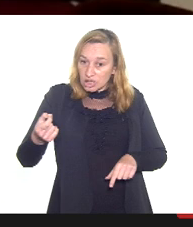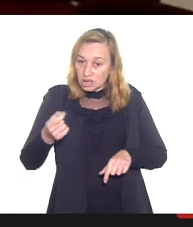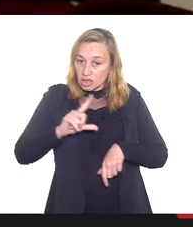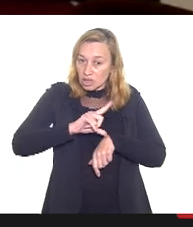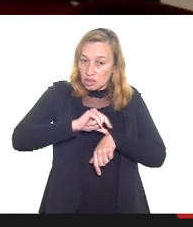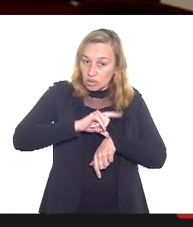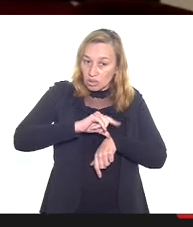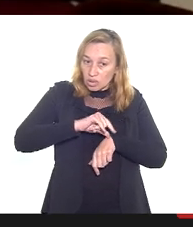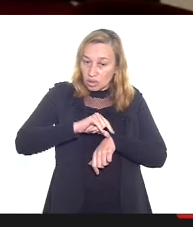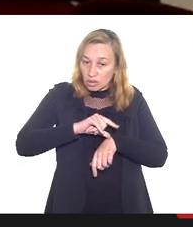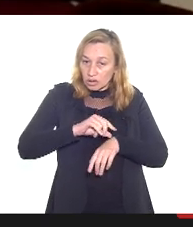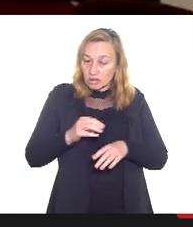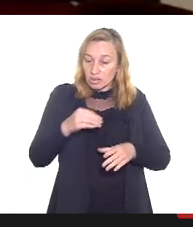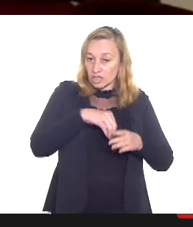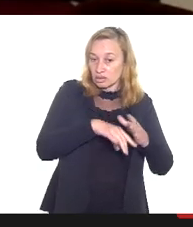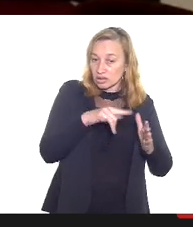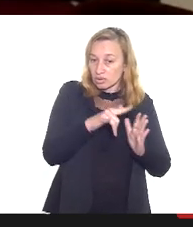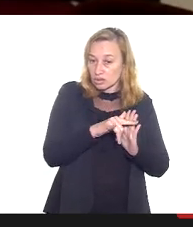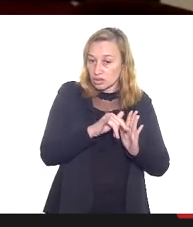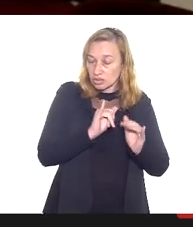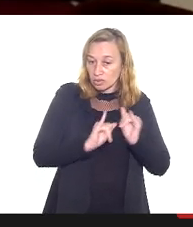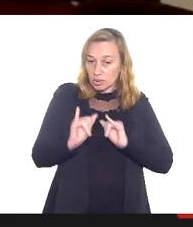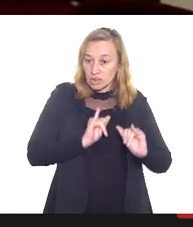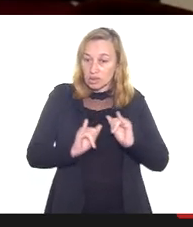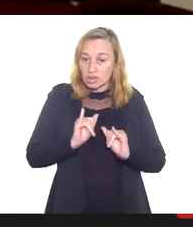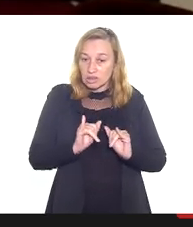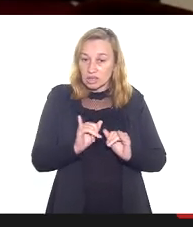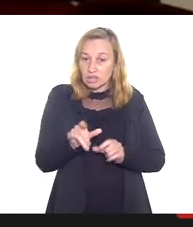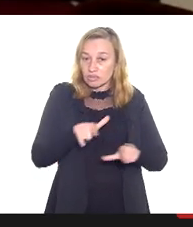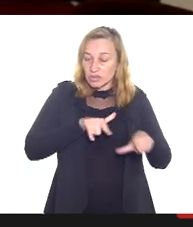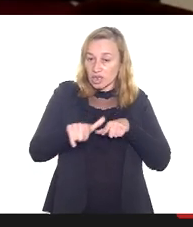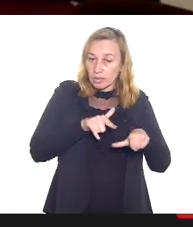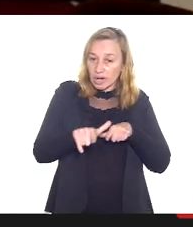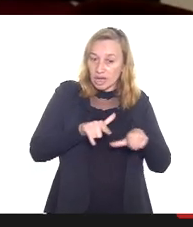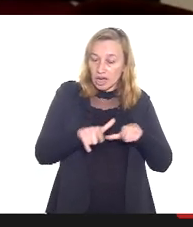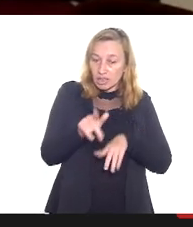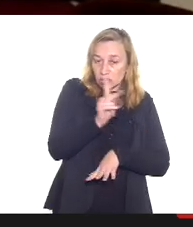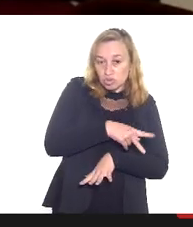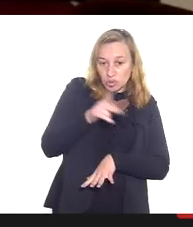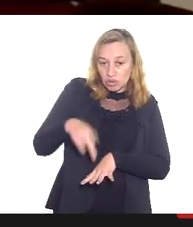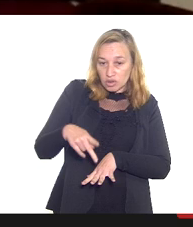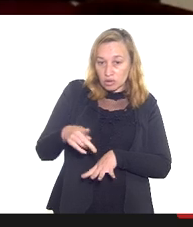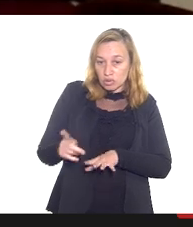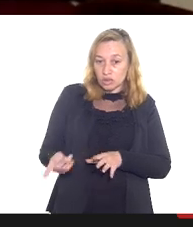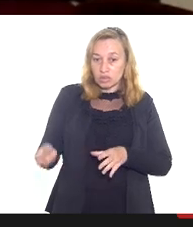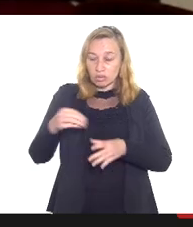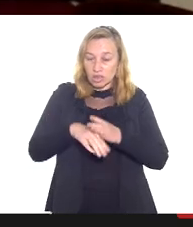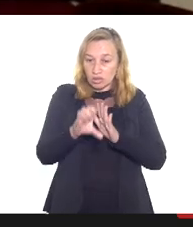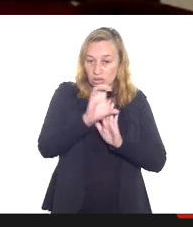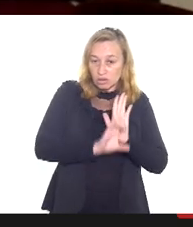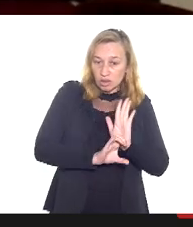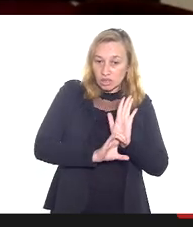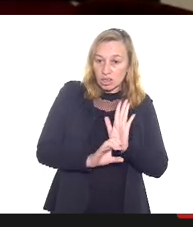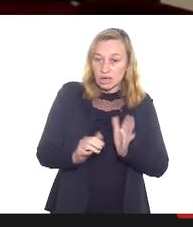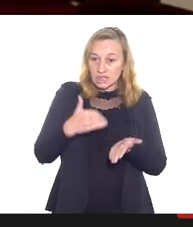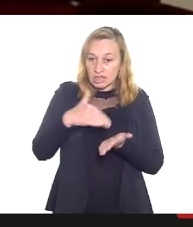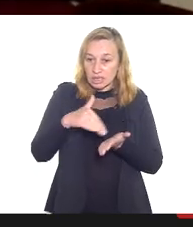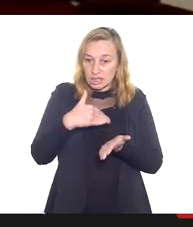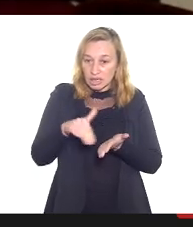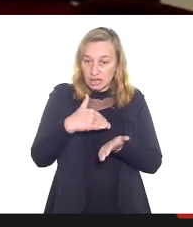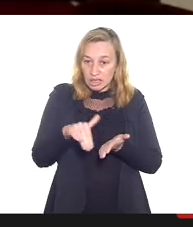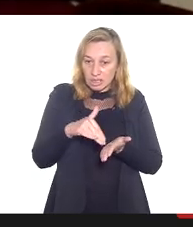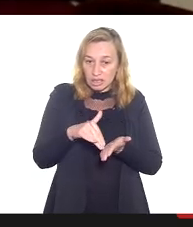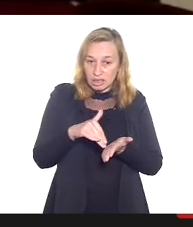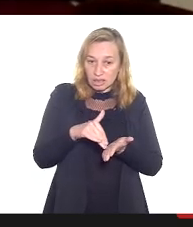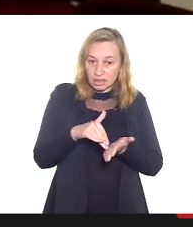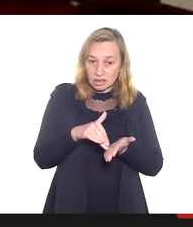os itinerários formativos serão trabalhados pelos professores desses componentes curriculares. A Secretaria de Educação não tem